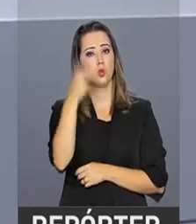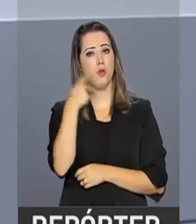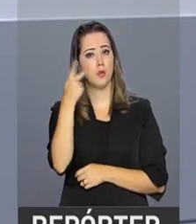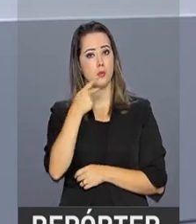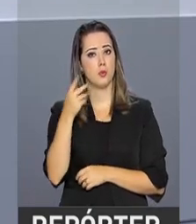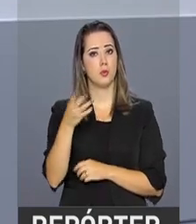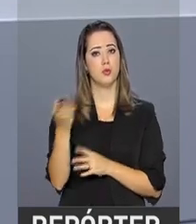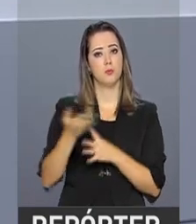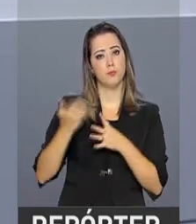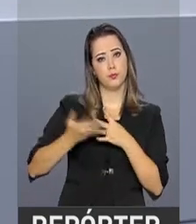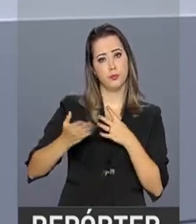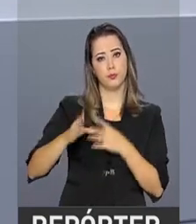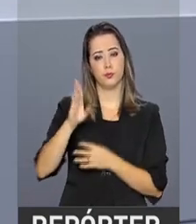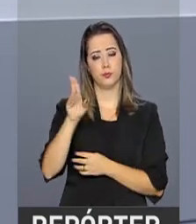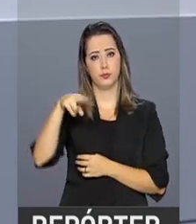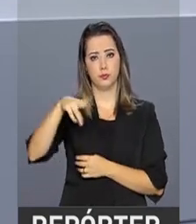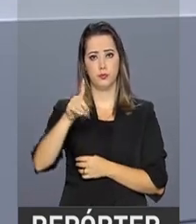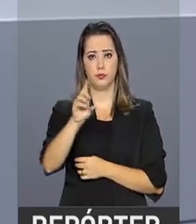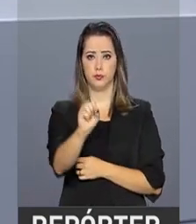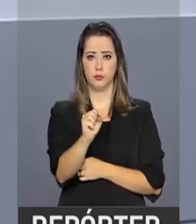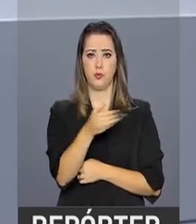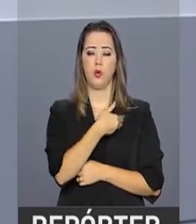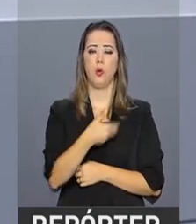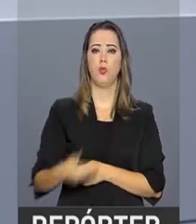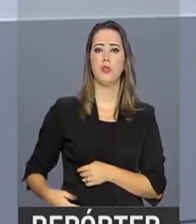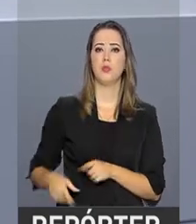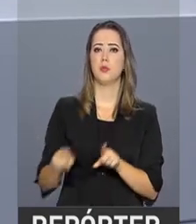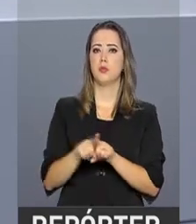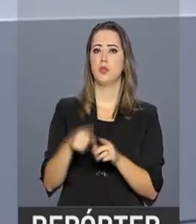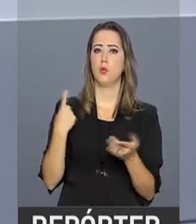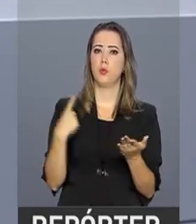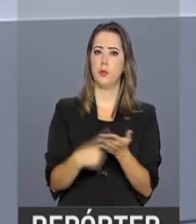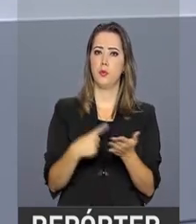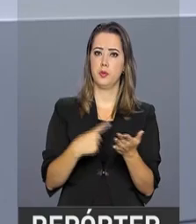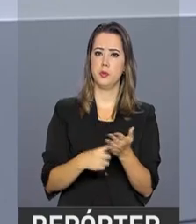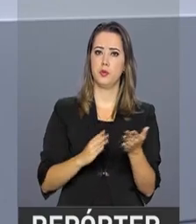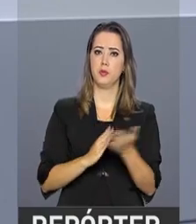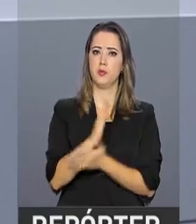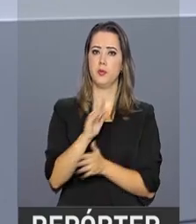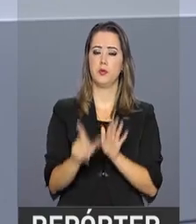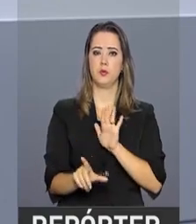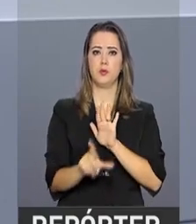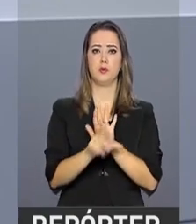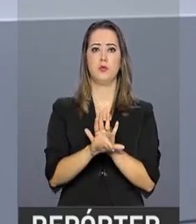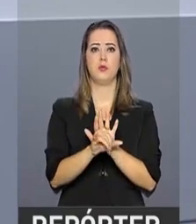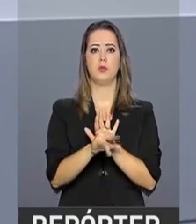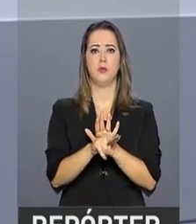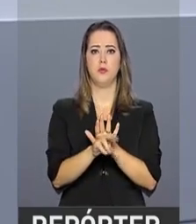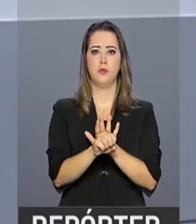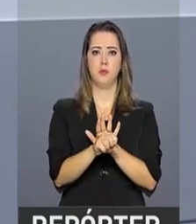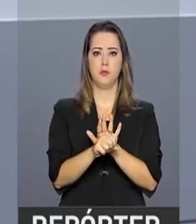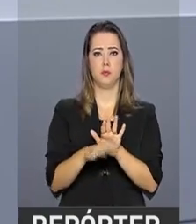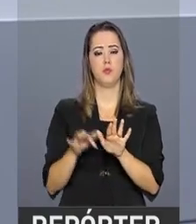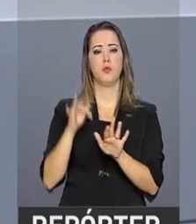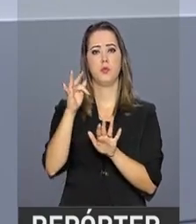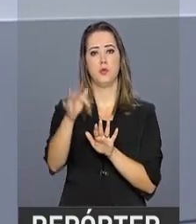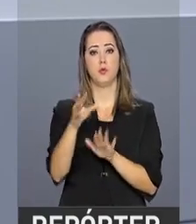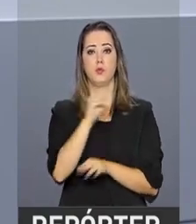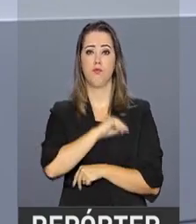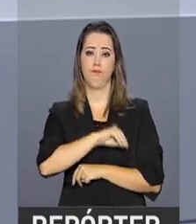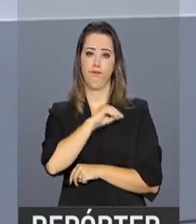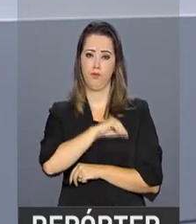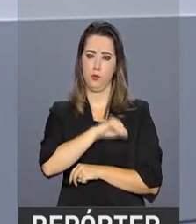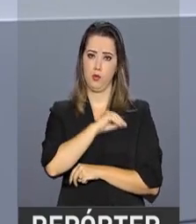de crédito do bnds o governo também reforça o compromisso em aprovar medidas como a reforma da previdência e adiar o reajuste